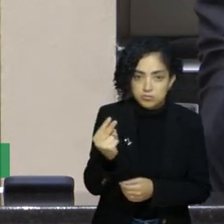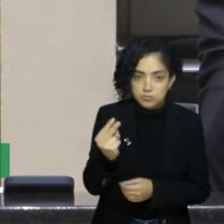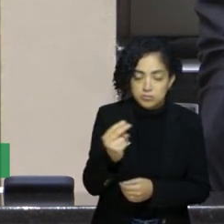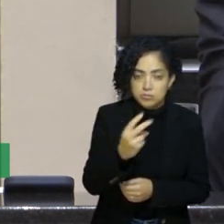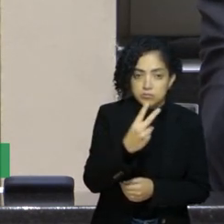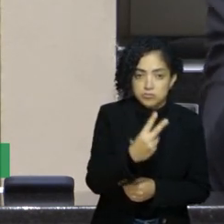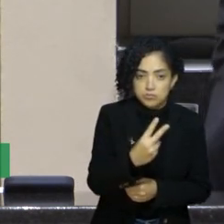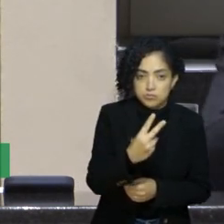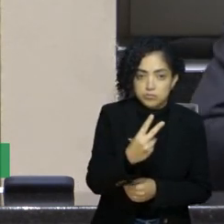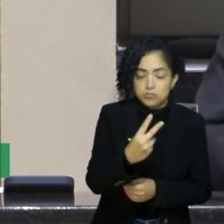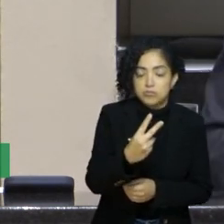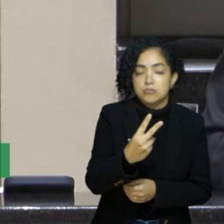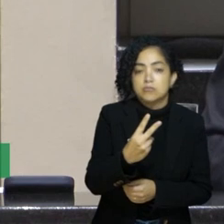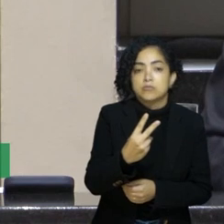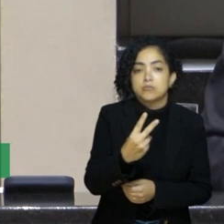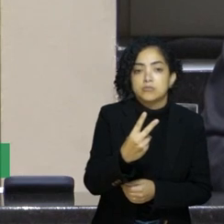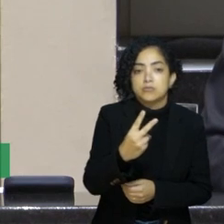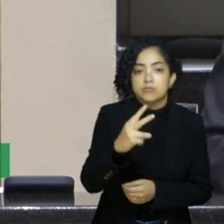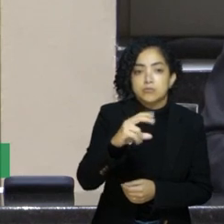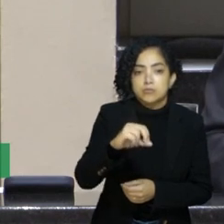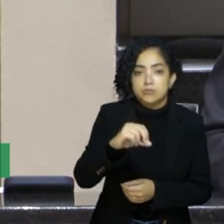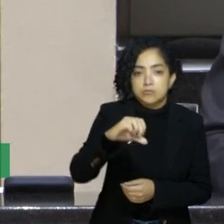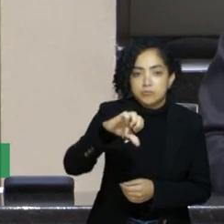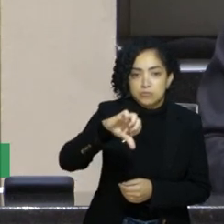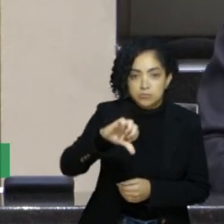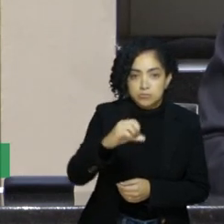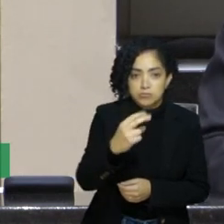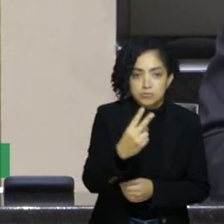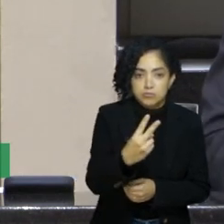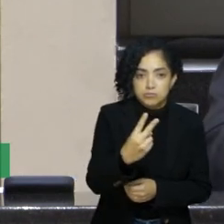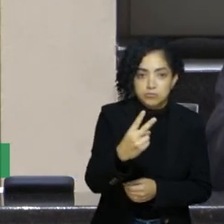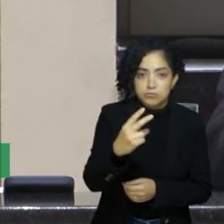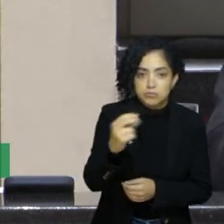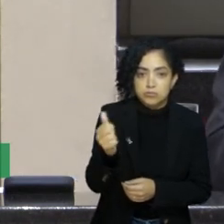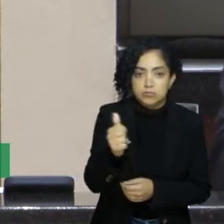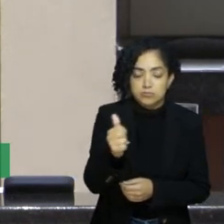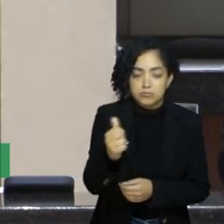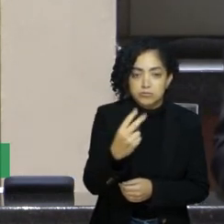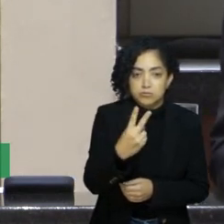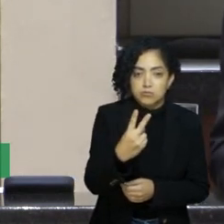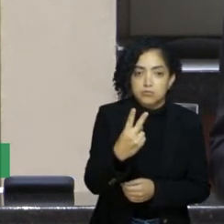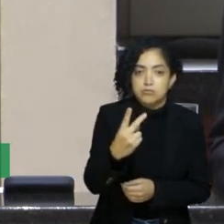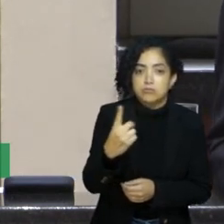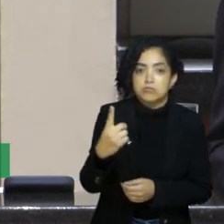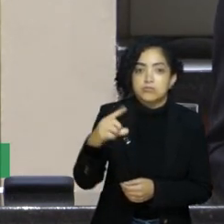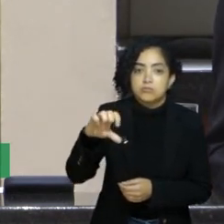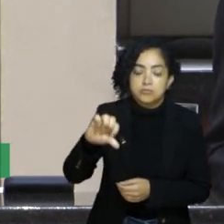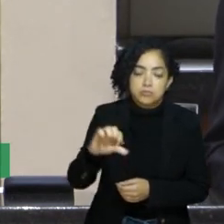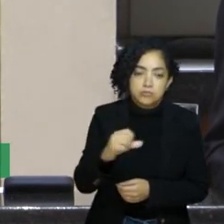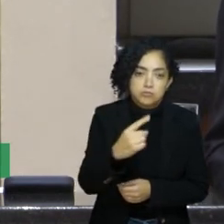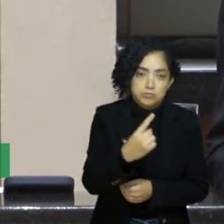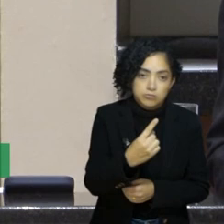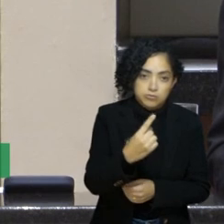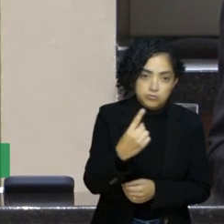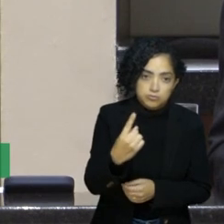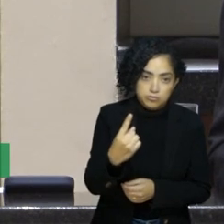220, aliás, 209, 210, 211, 218, 219, 1.131, 1.136,